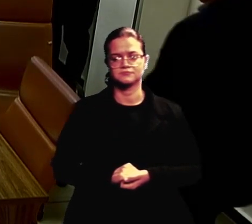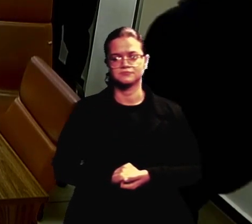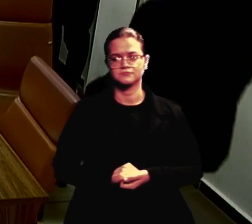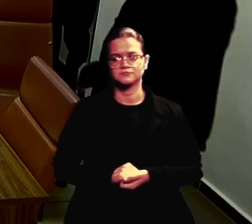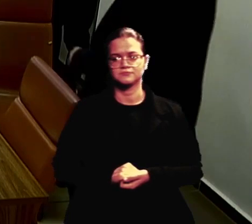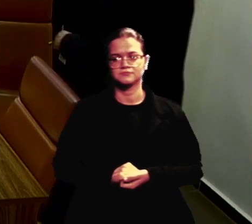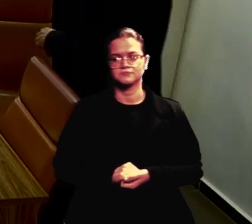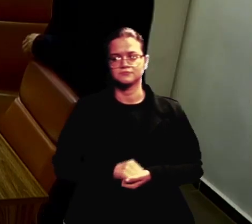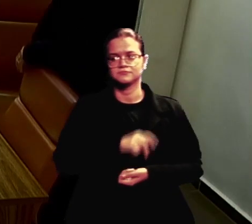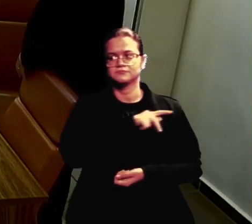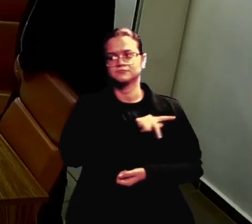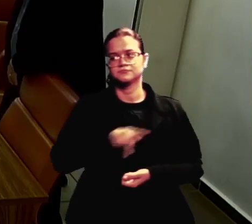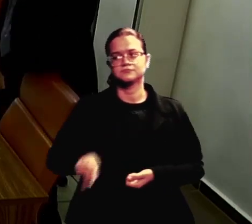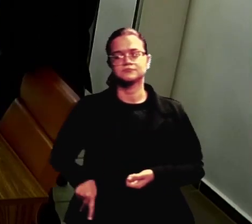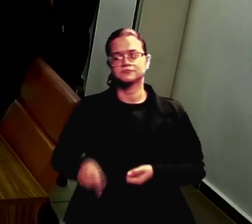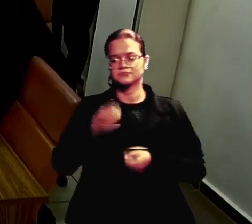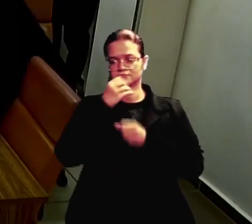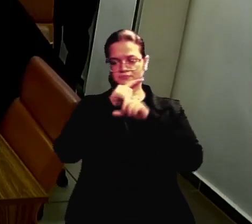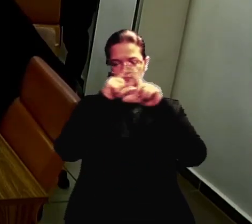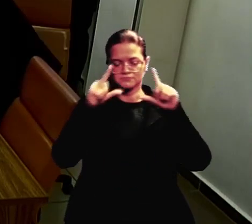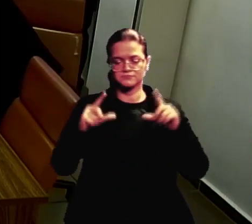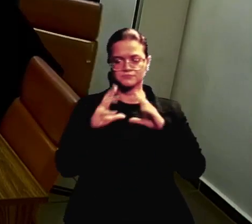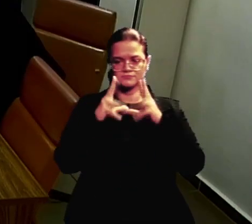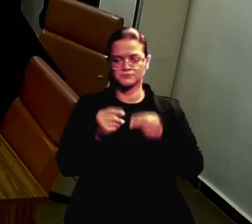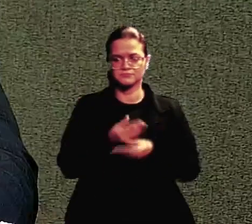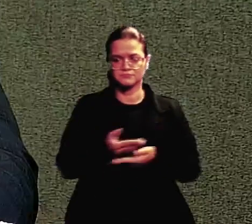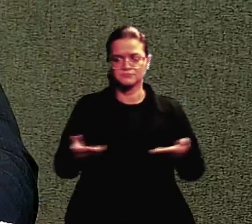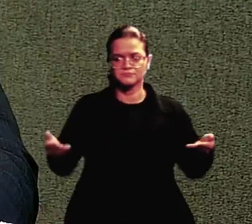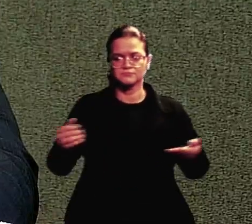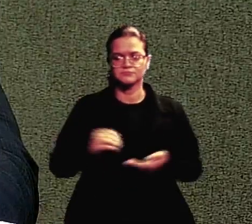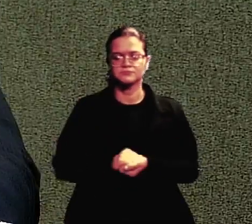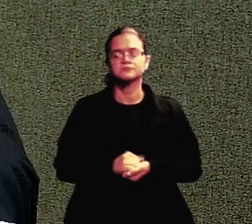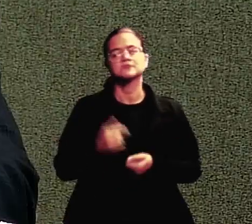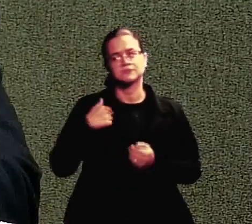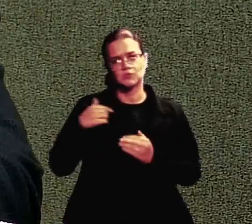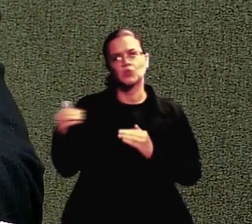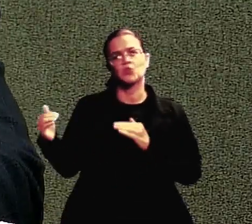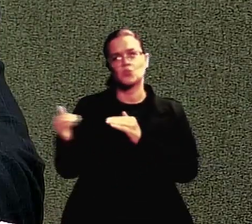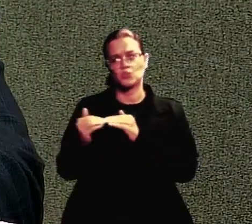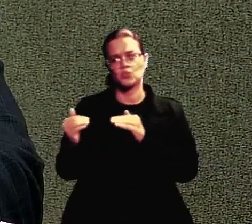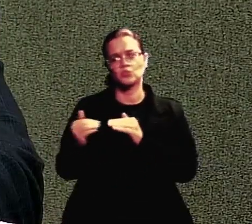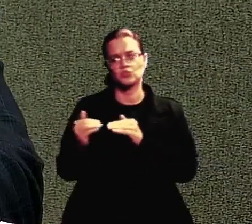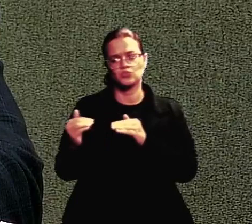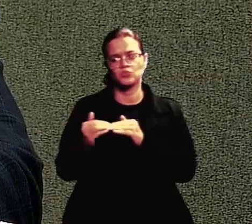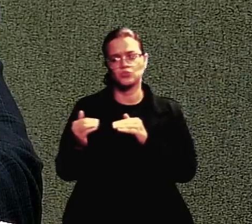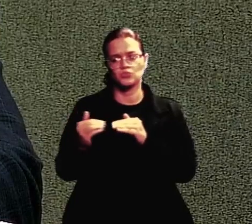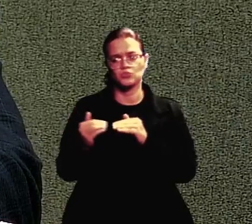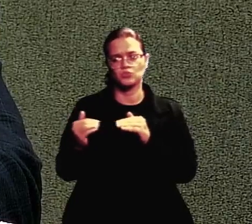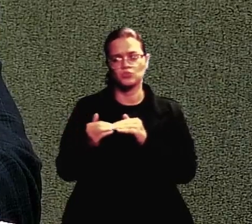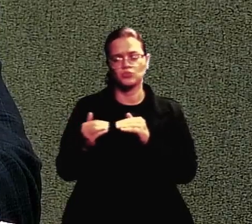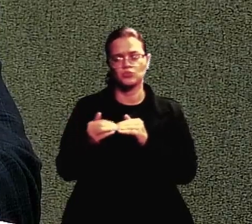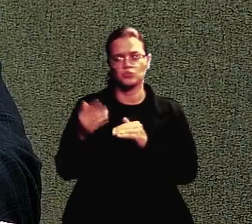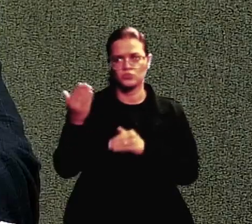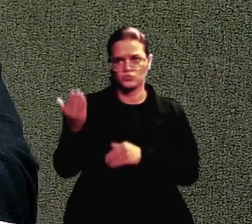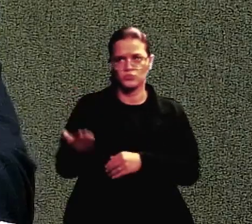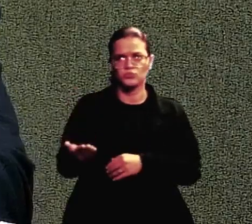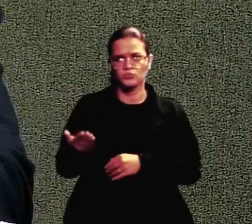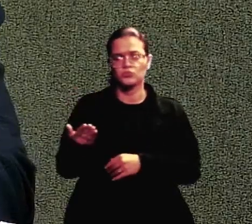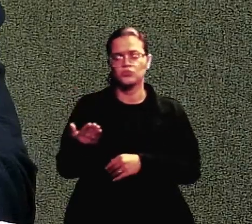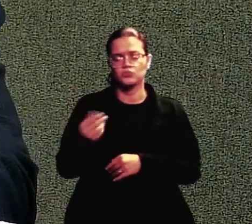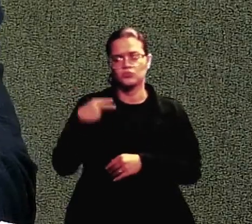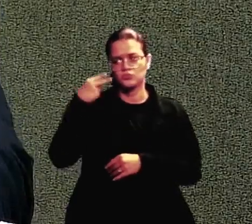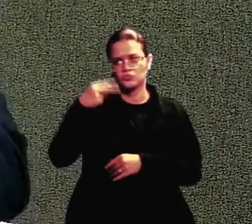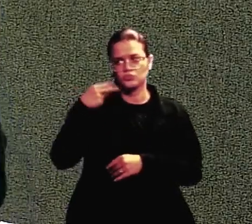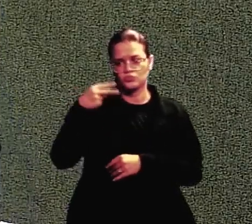Presidente. Alô. Senhor presidente, bom dia a todos. Eu concordo com a fala, em